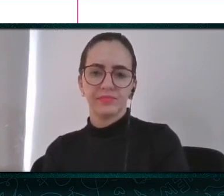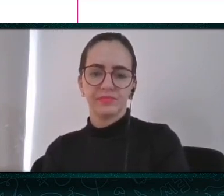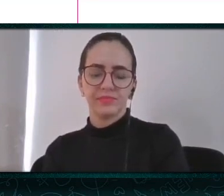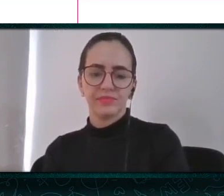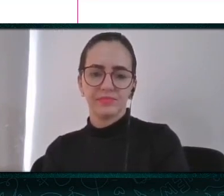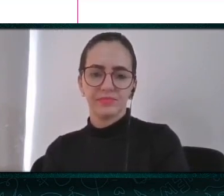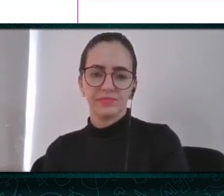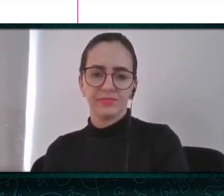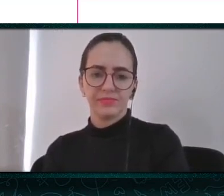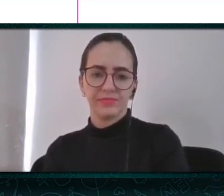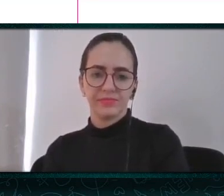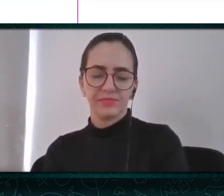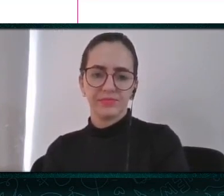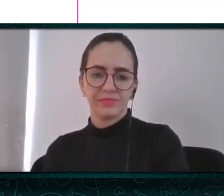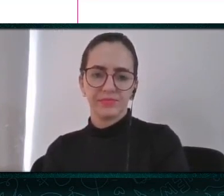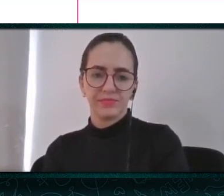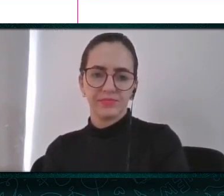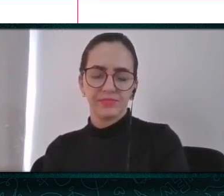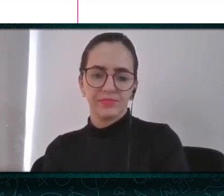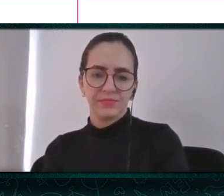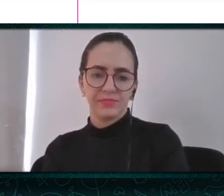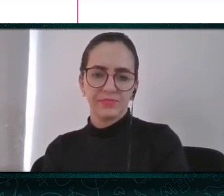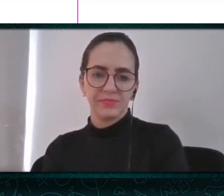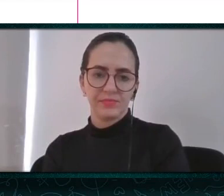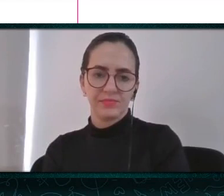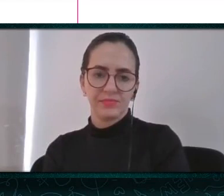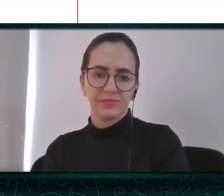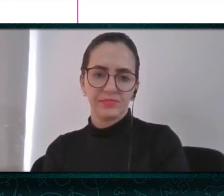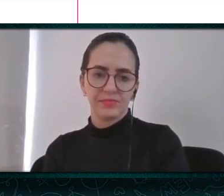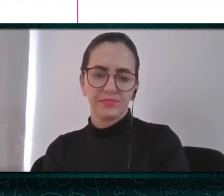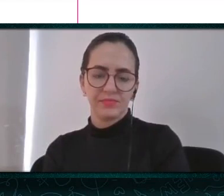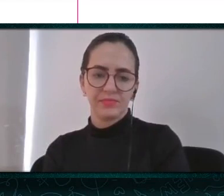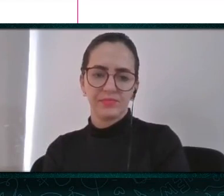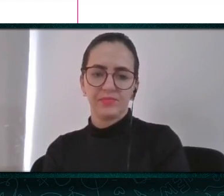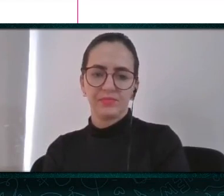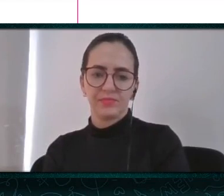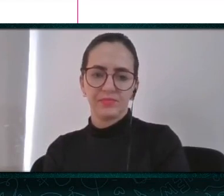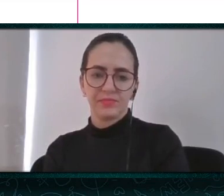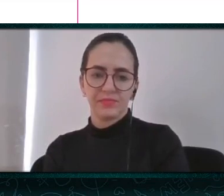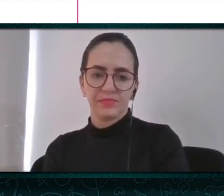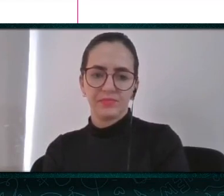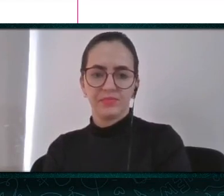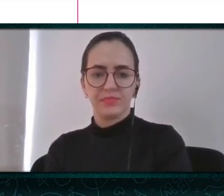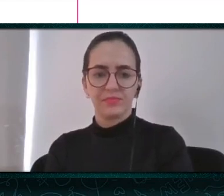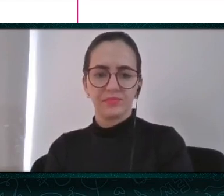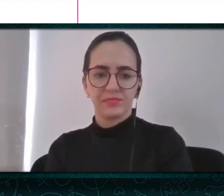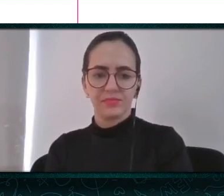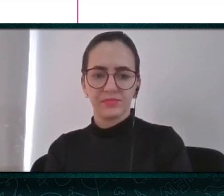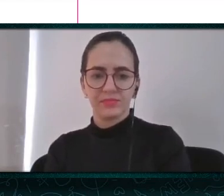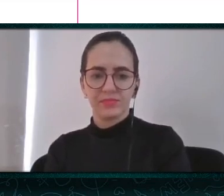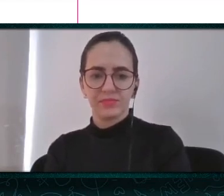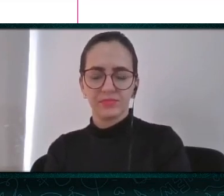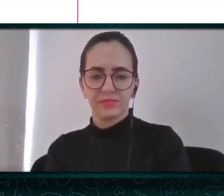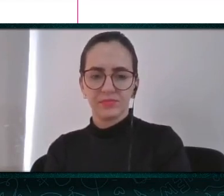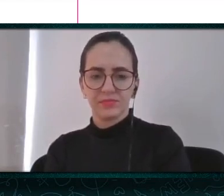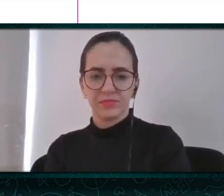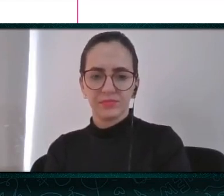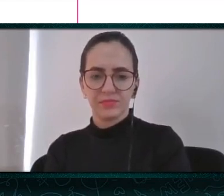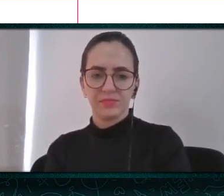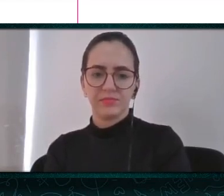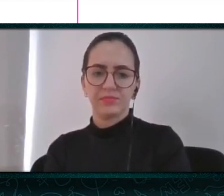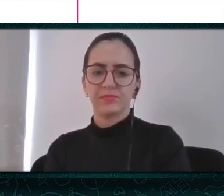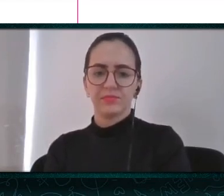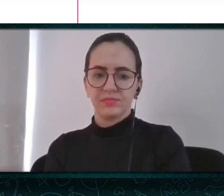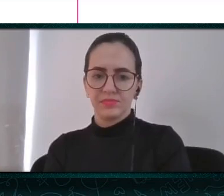Bora para a solução. Eu vou ter que achar a concentração desse de cá. Qual vai ser a concentração? A concentração é igual ao número de mols sobre